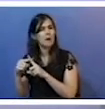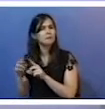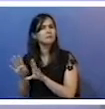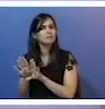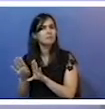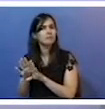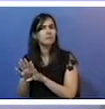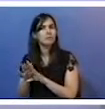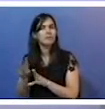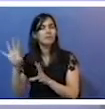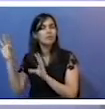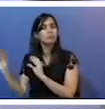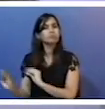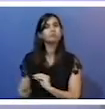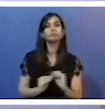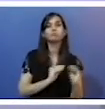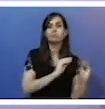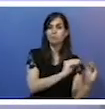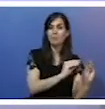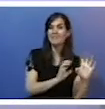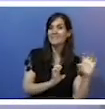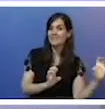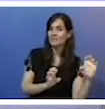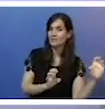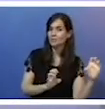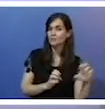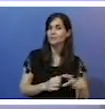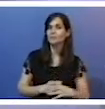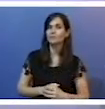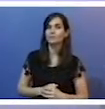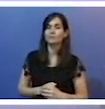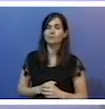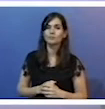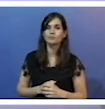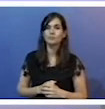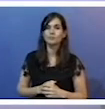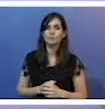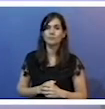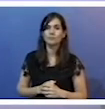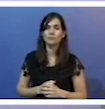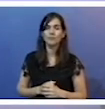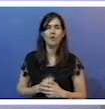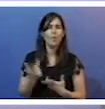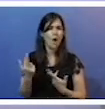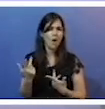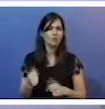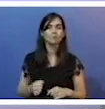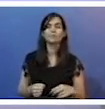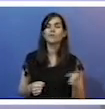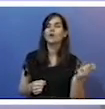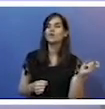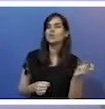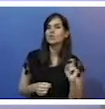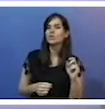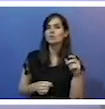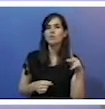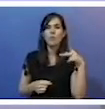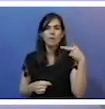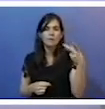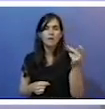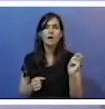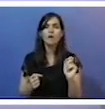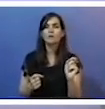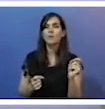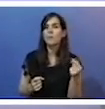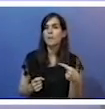ou passar os dois para o lado esquerdo sinal de igual só que eu copiei x quadrado ou Pinheiro - 2